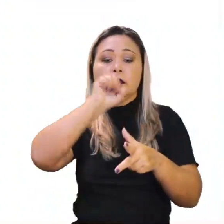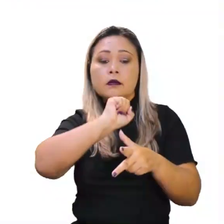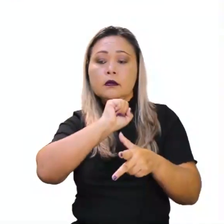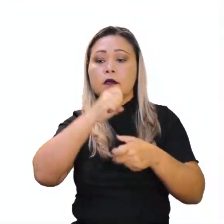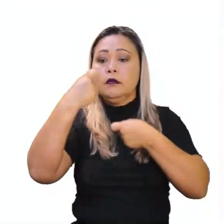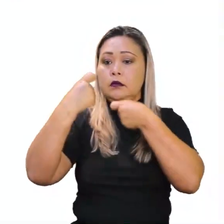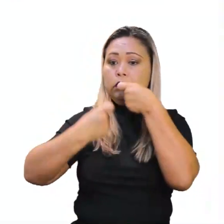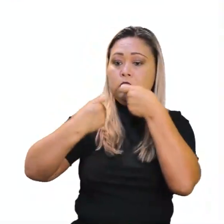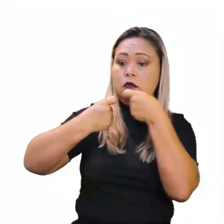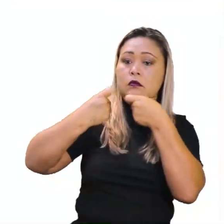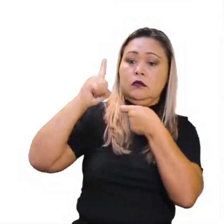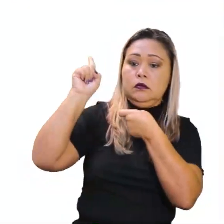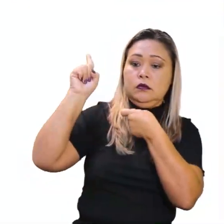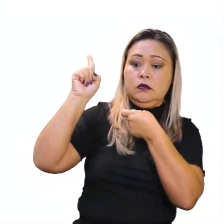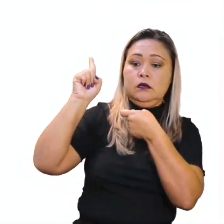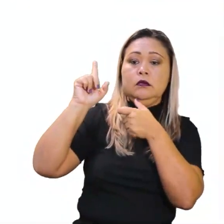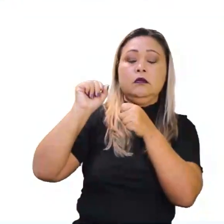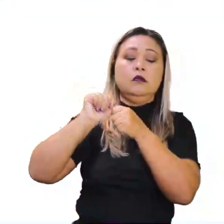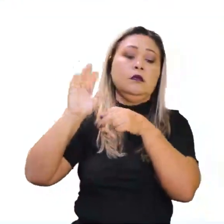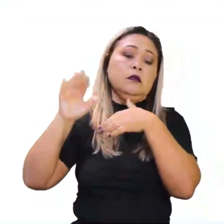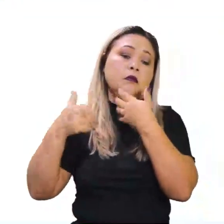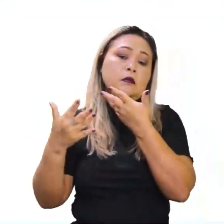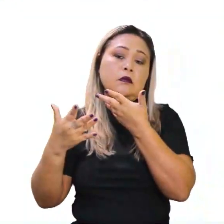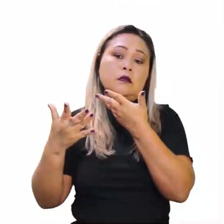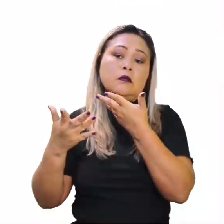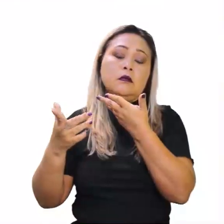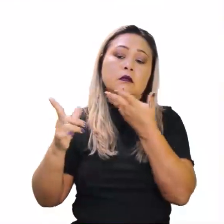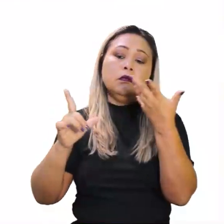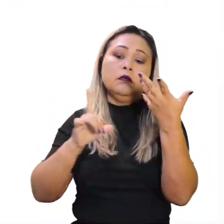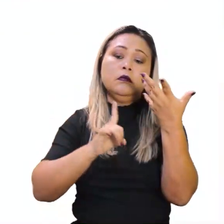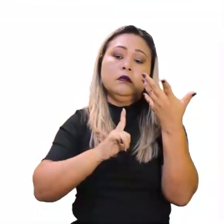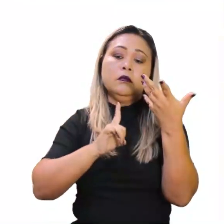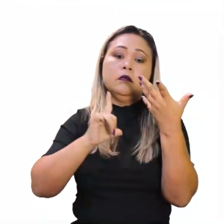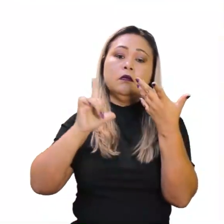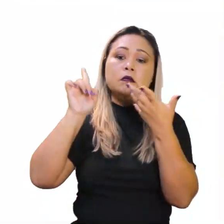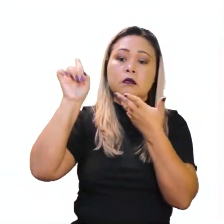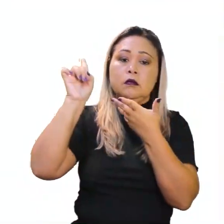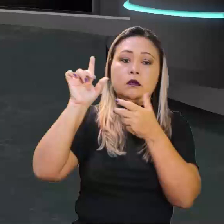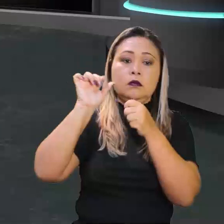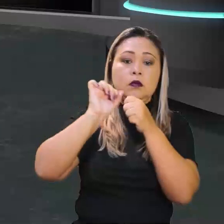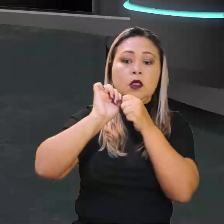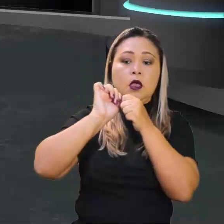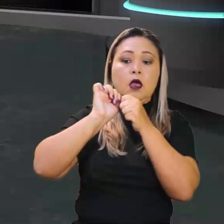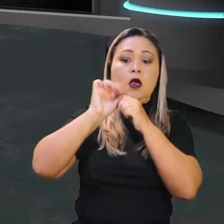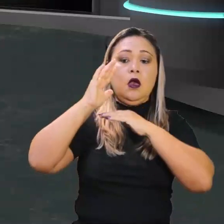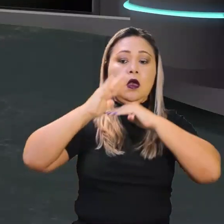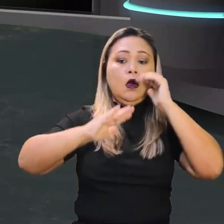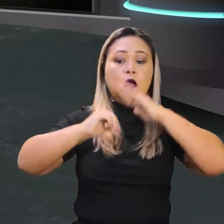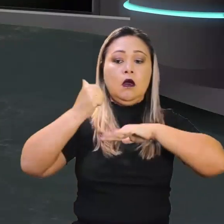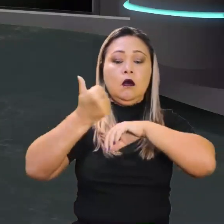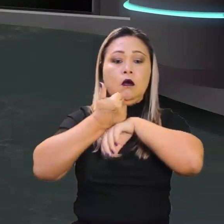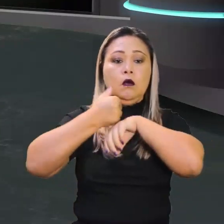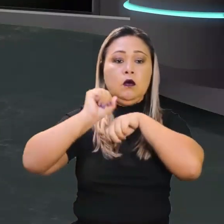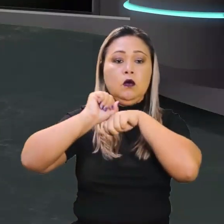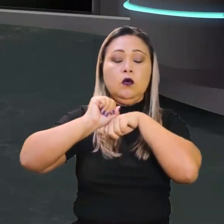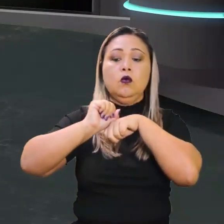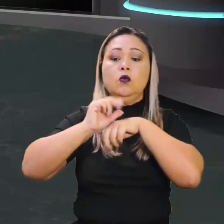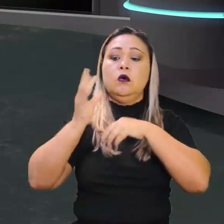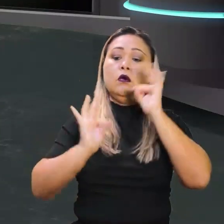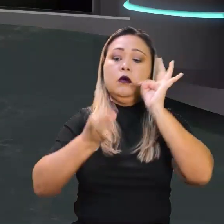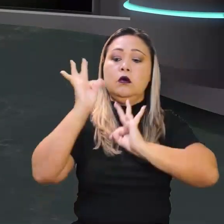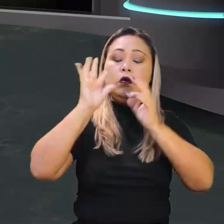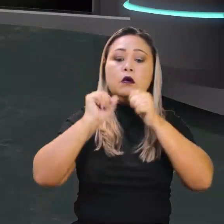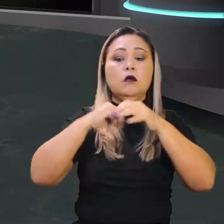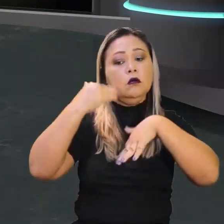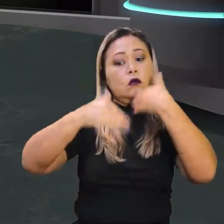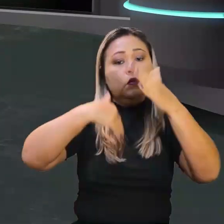máquina, velocidade e a guerra. Então, os artistas aí dessa tendência valorizavam a tecnologia,